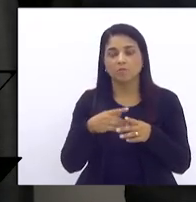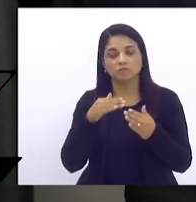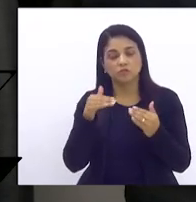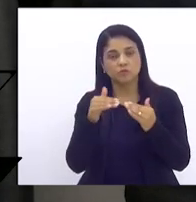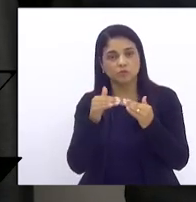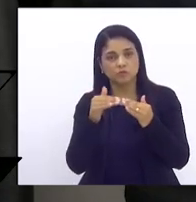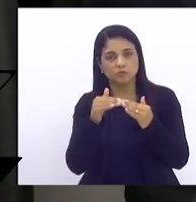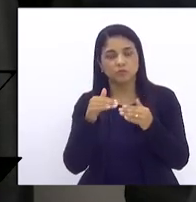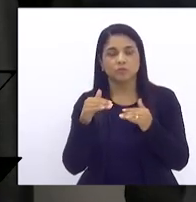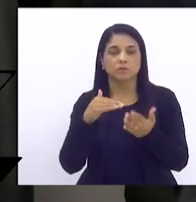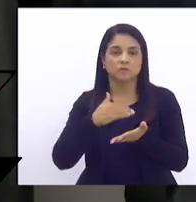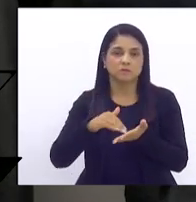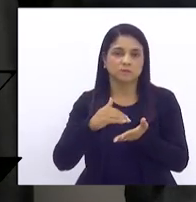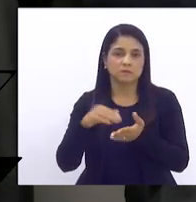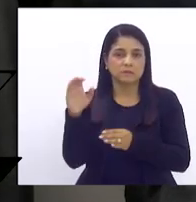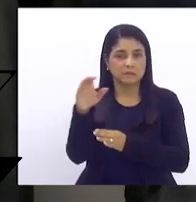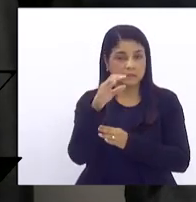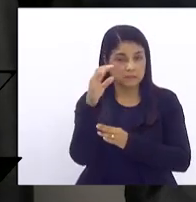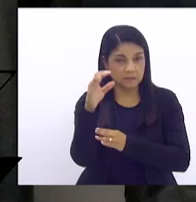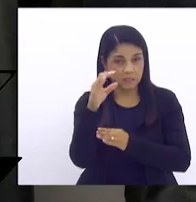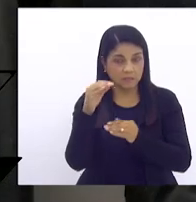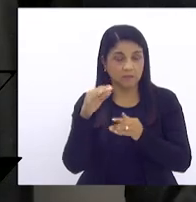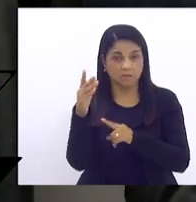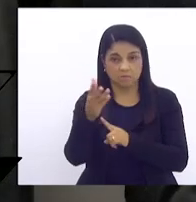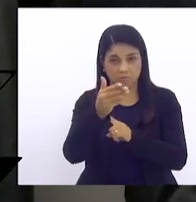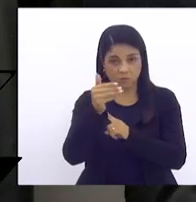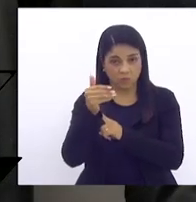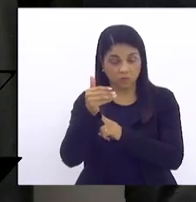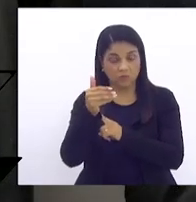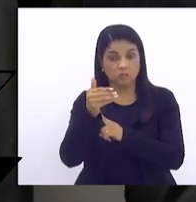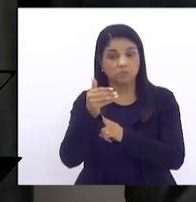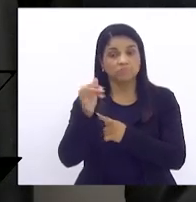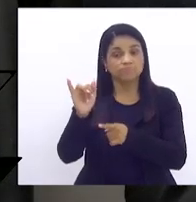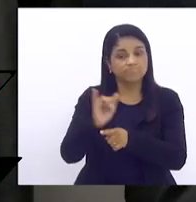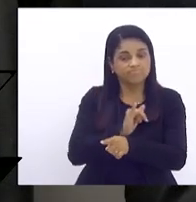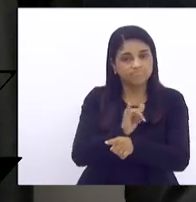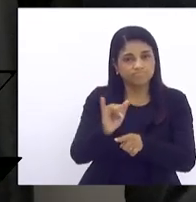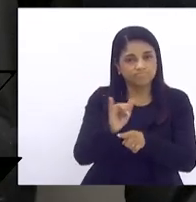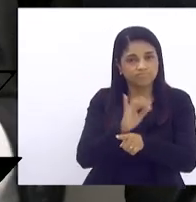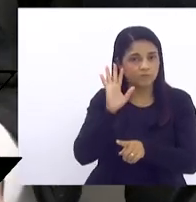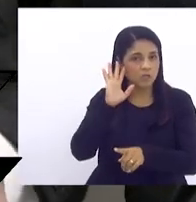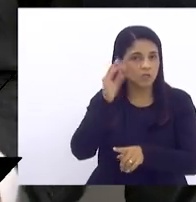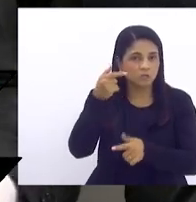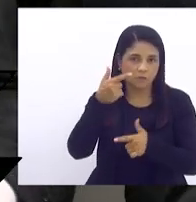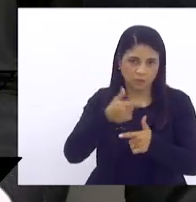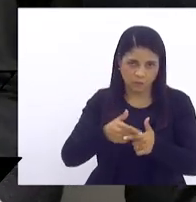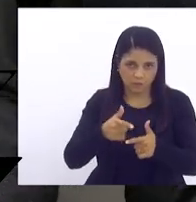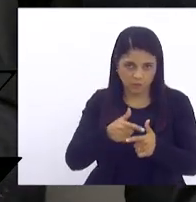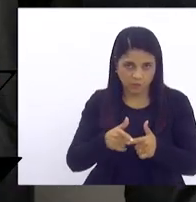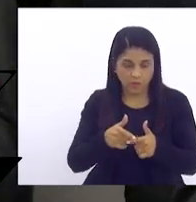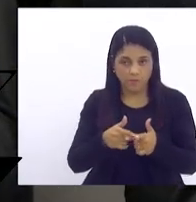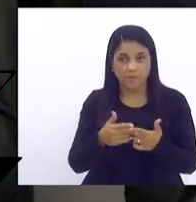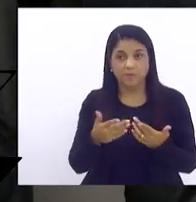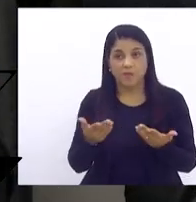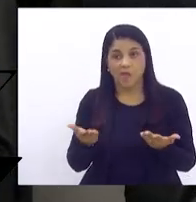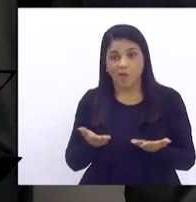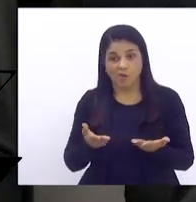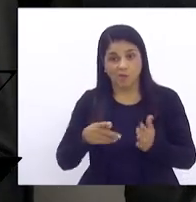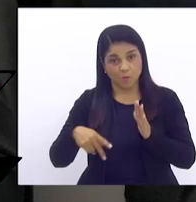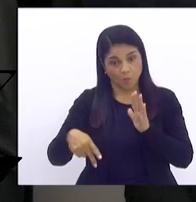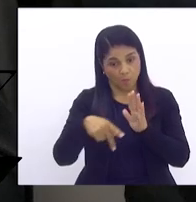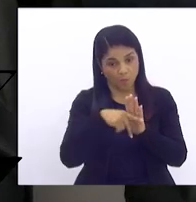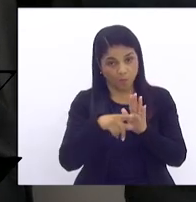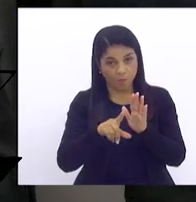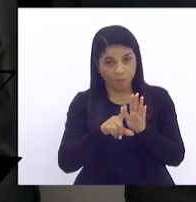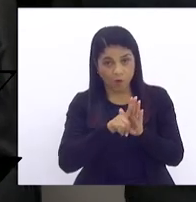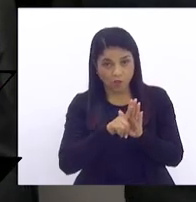de Ciência e Tecnologia, conforme o caso, alternativas para solucionar o problema. Ou seja, e aí vem agora o meu projeto